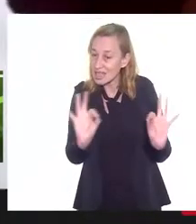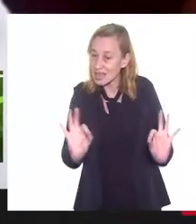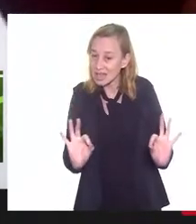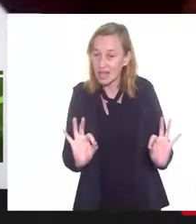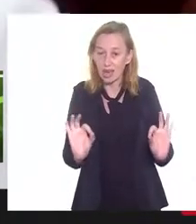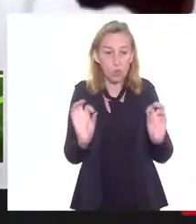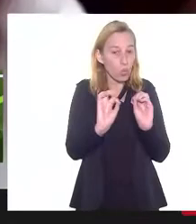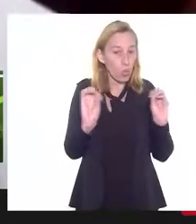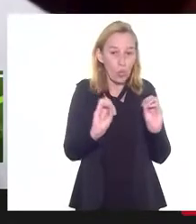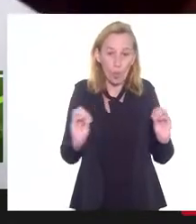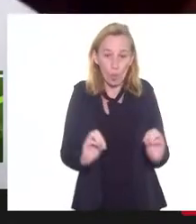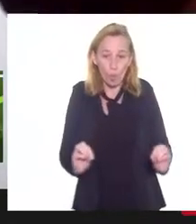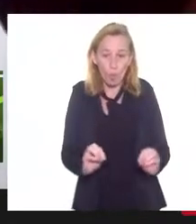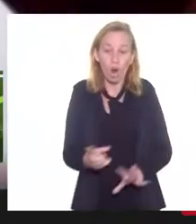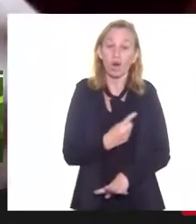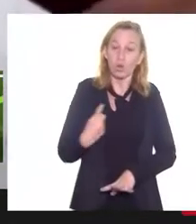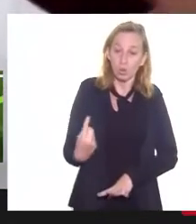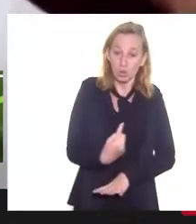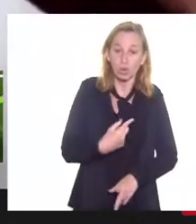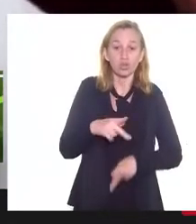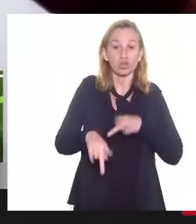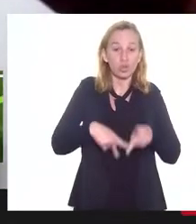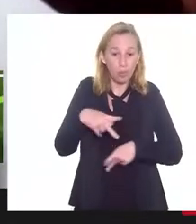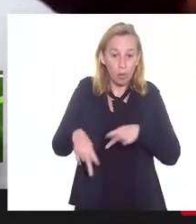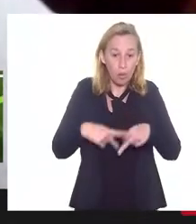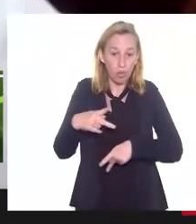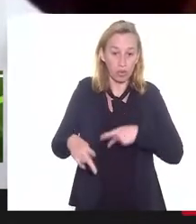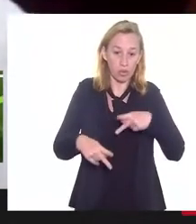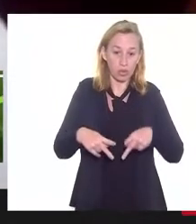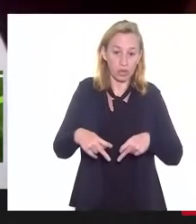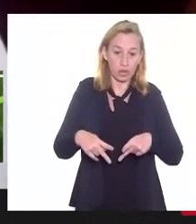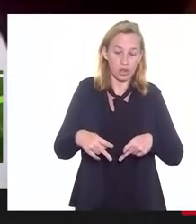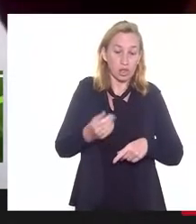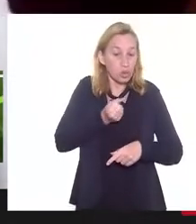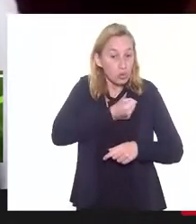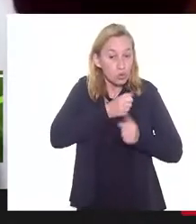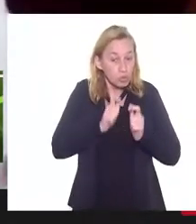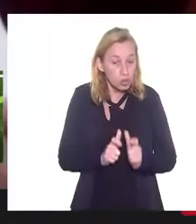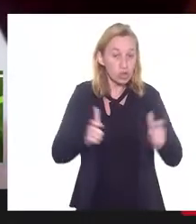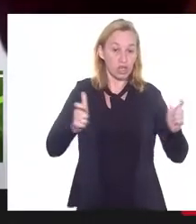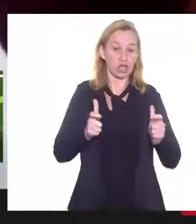Nenhum. O nosso povo é que é a grande massa